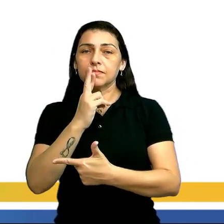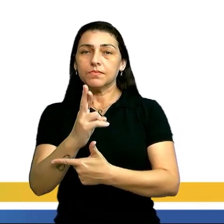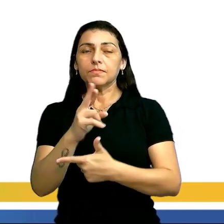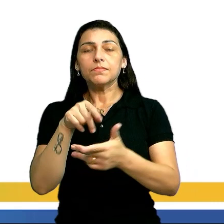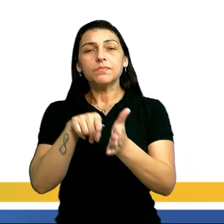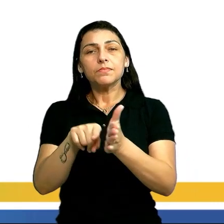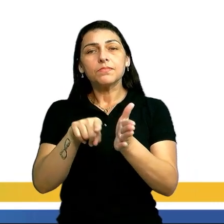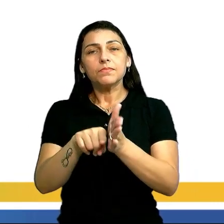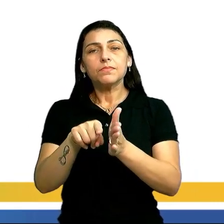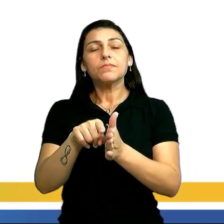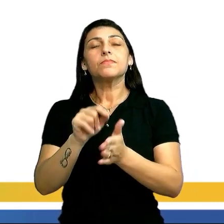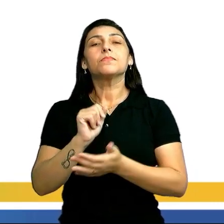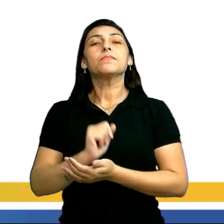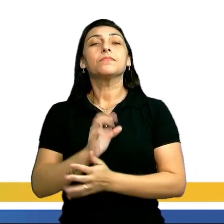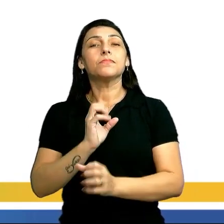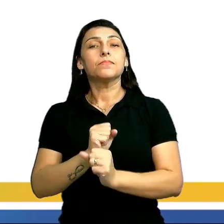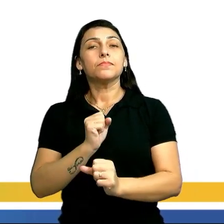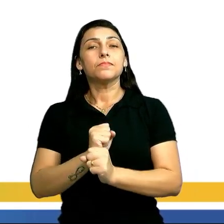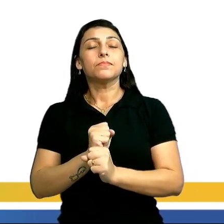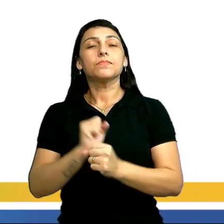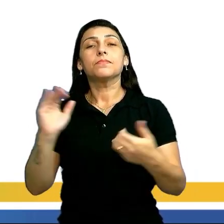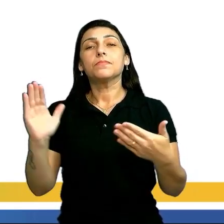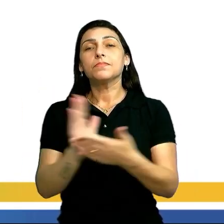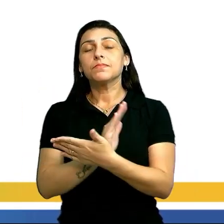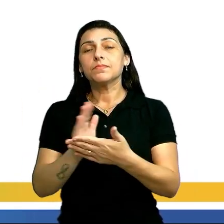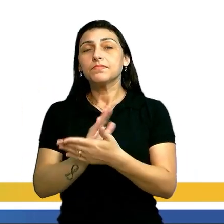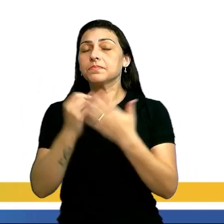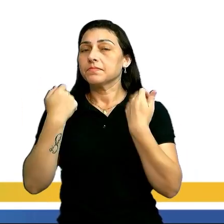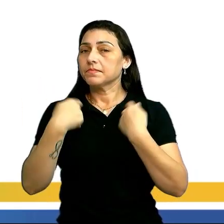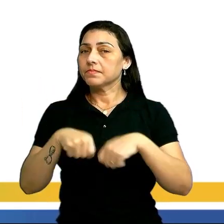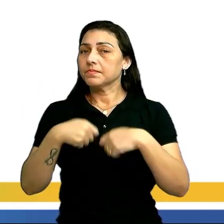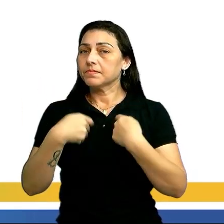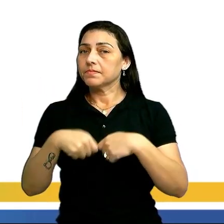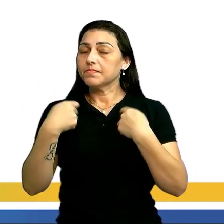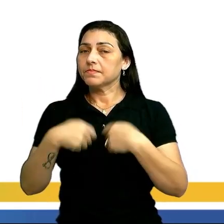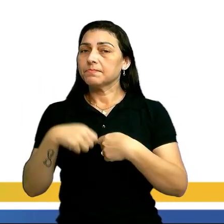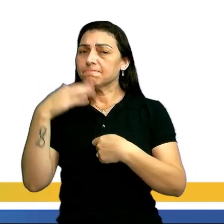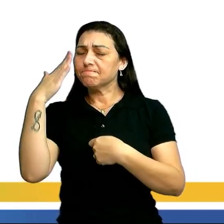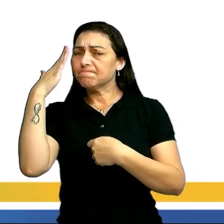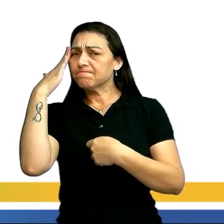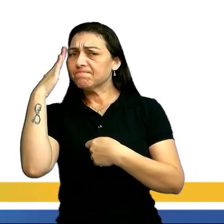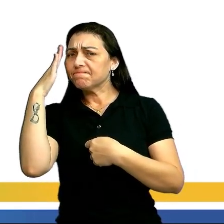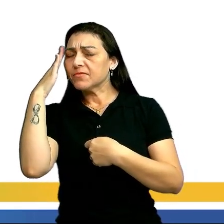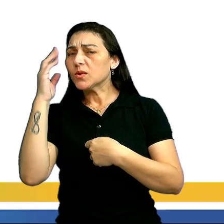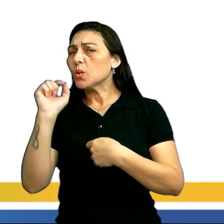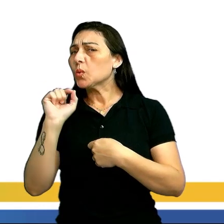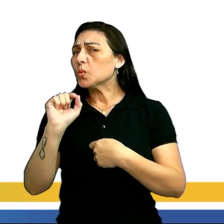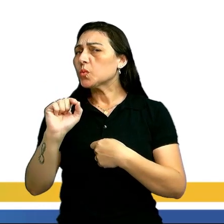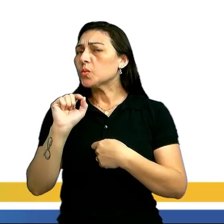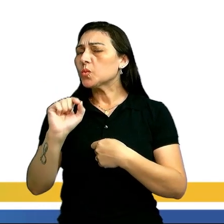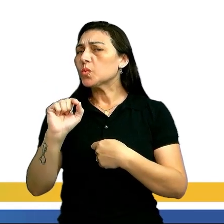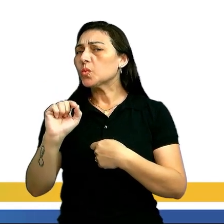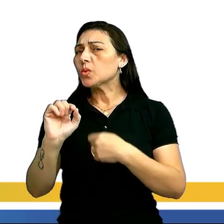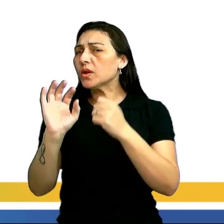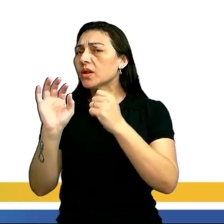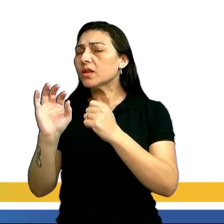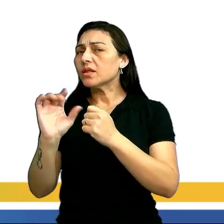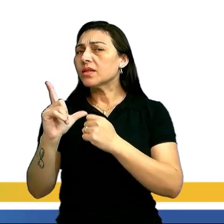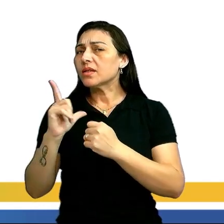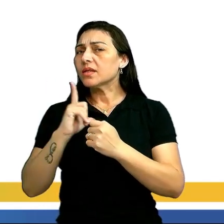problema, tá? Muitas vezes é necessário traduzir a situação